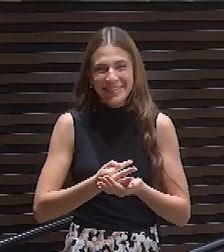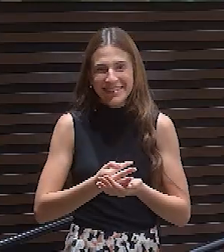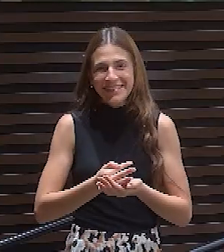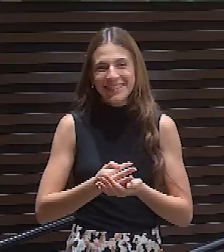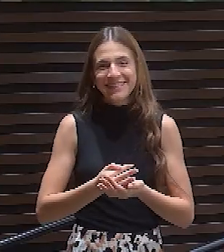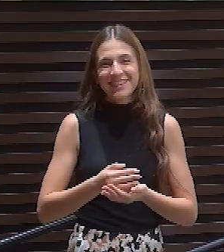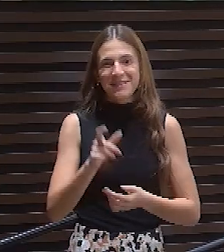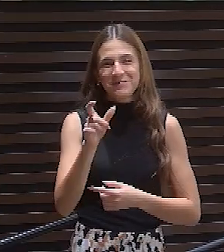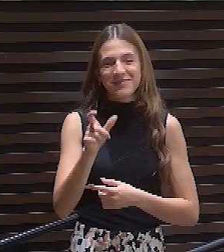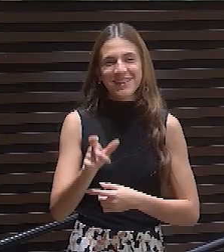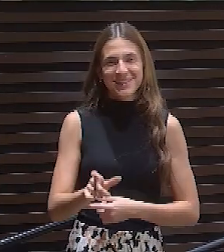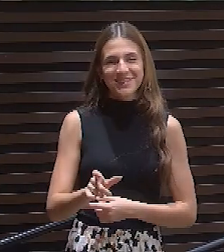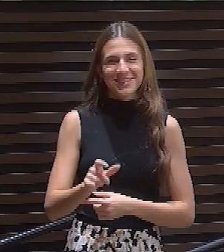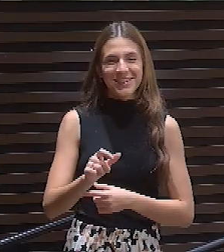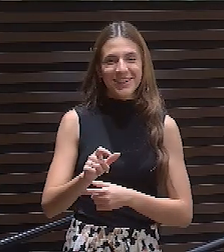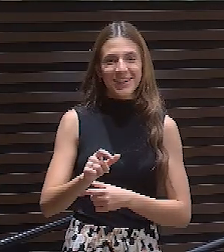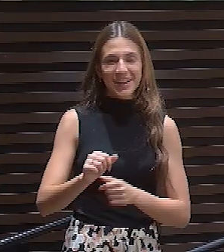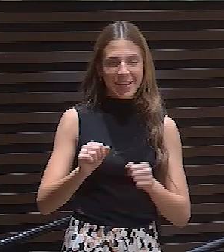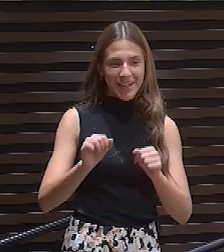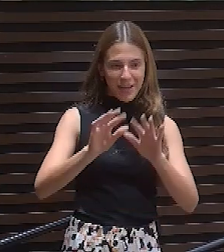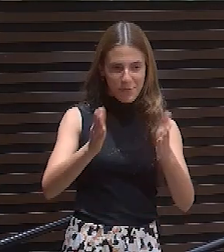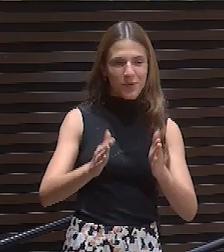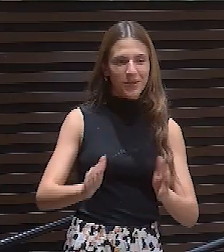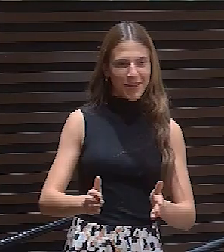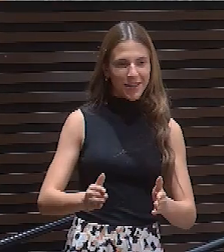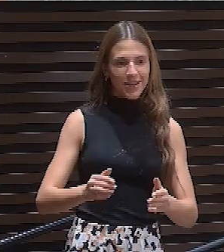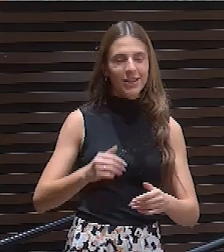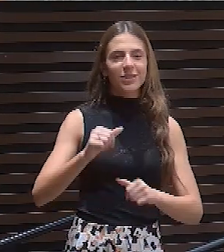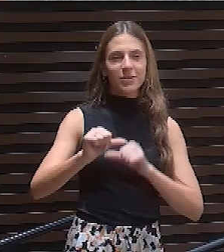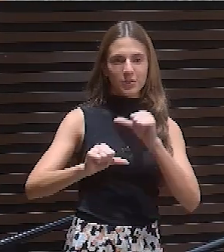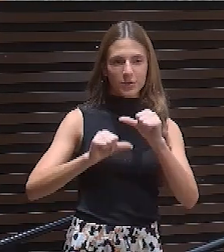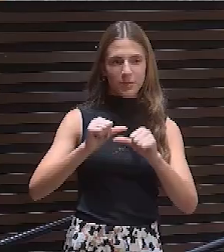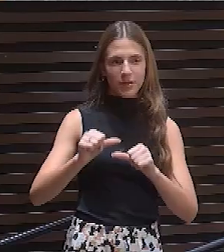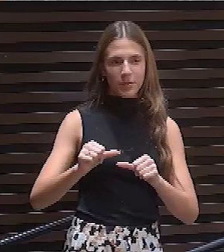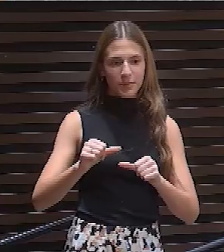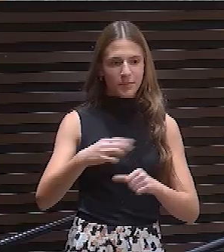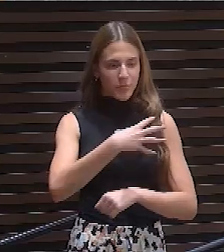ele recusou ser chamado filho da filha de Faraó.